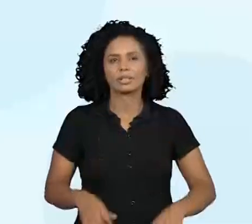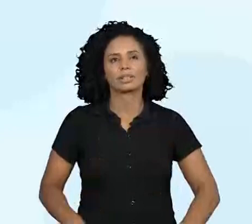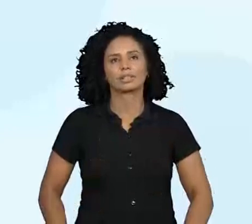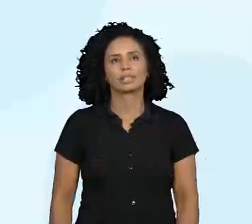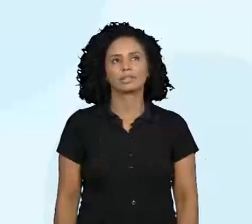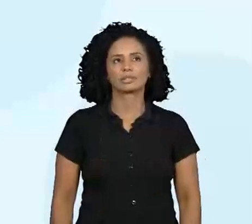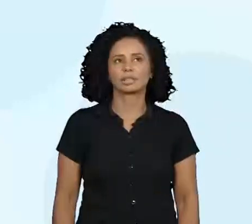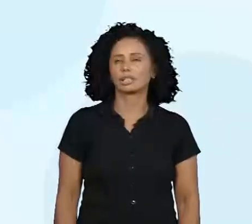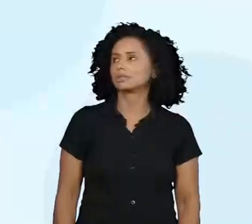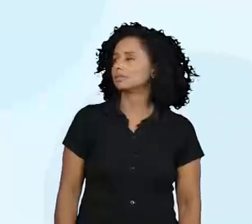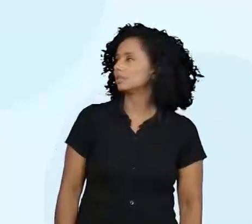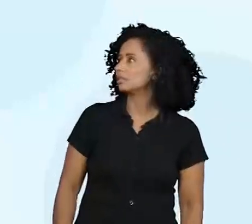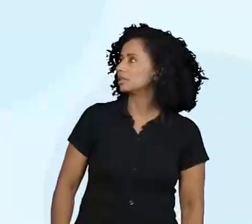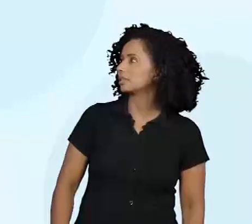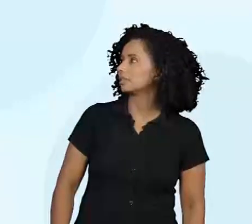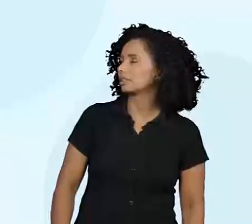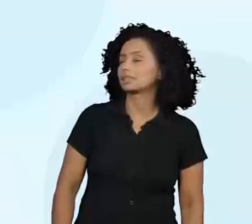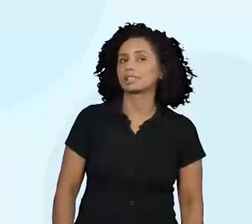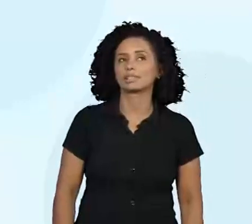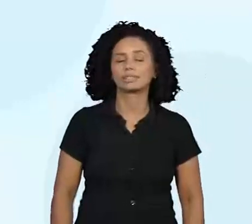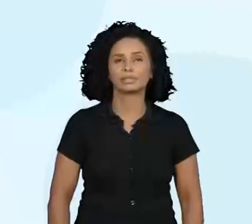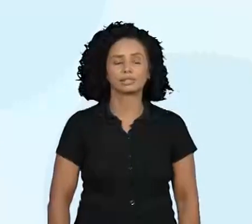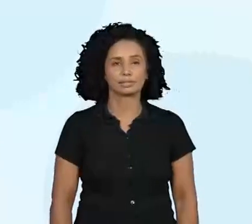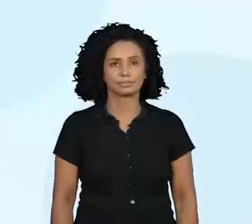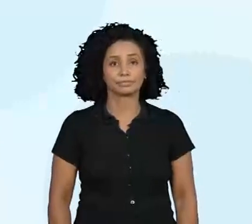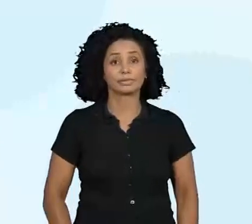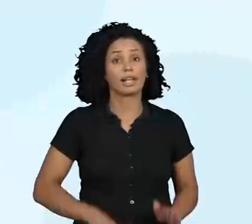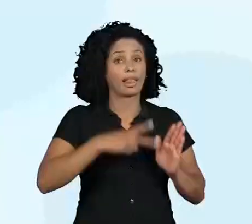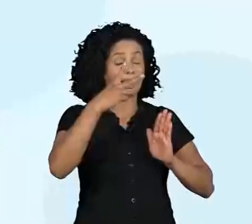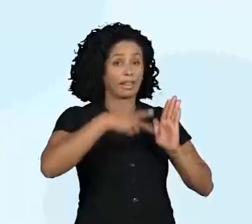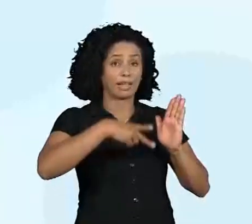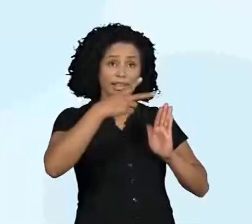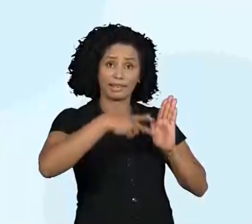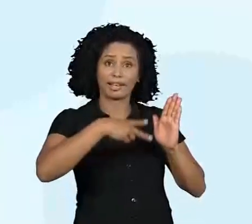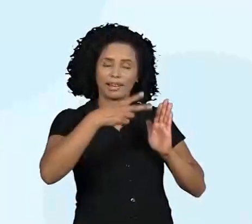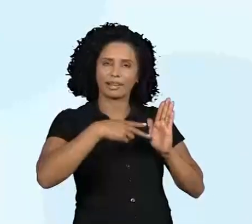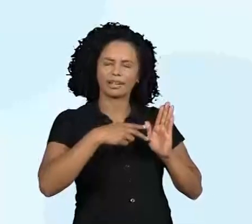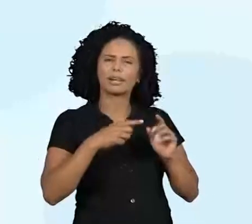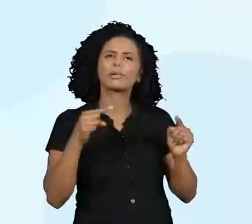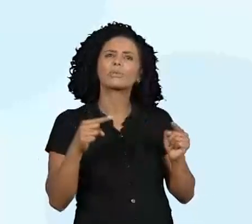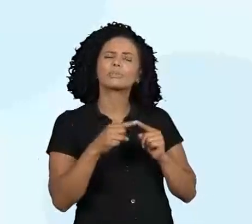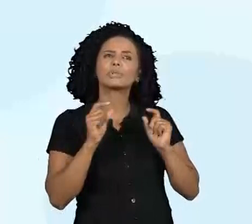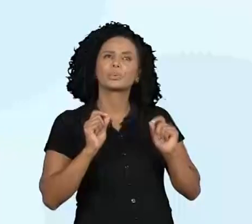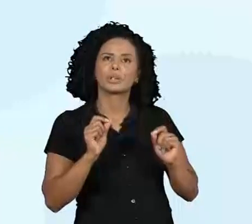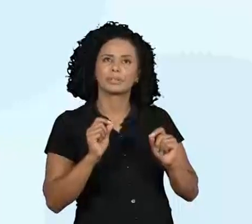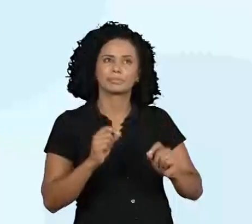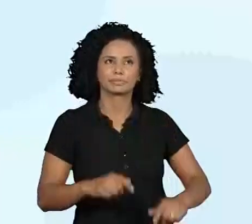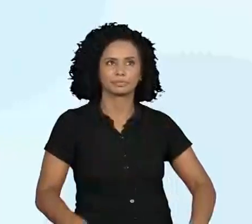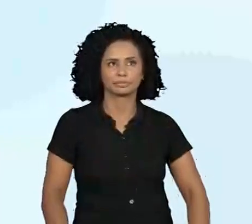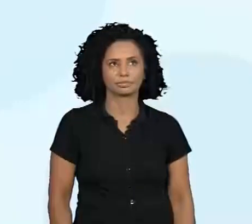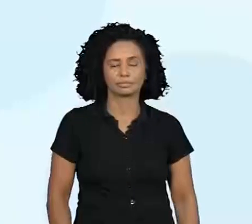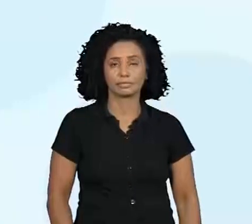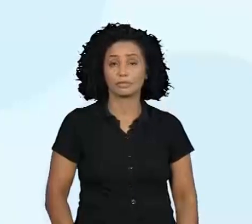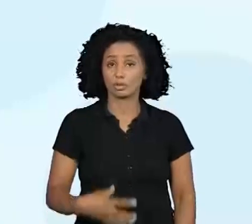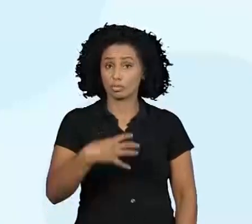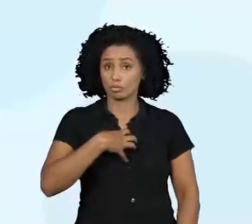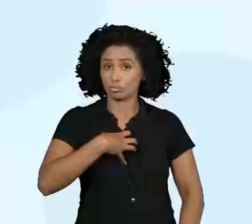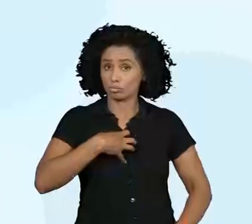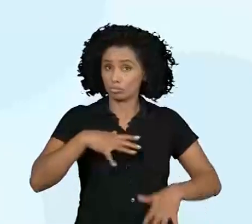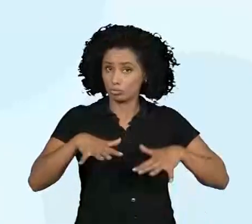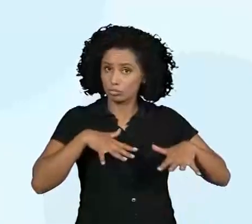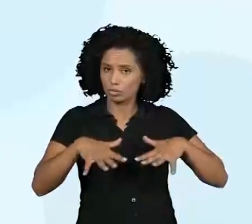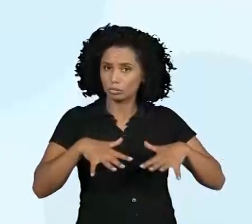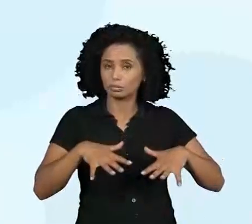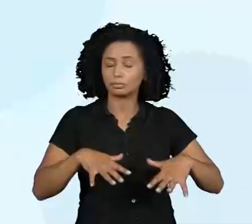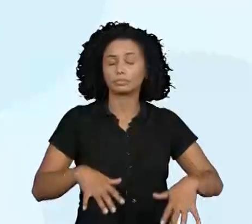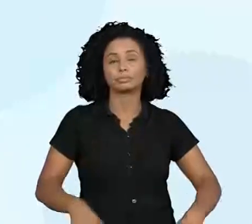um texto que vamos ler com vocês. Se chama O Som. Sim. O som nada